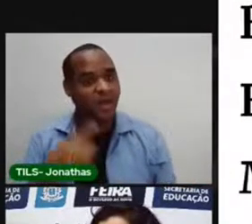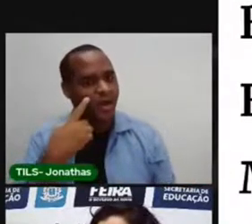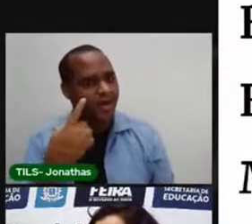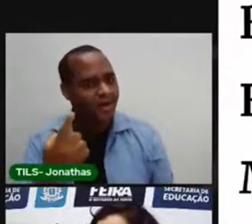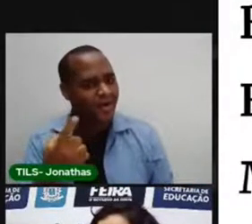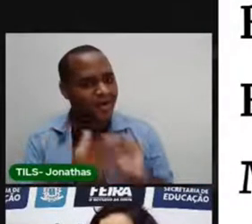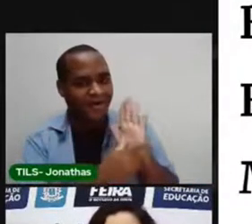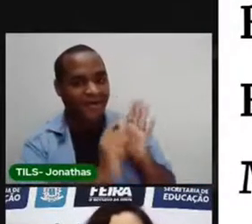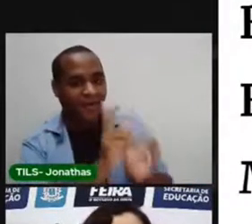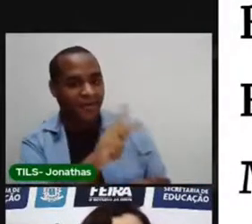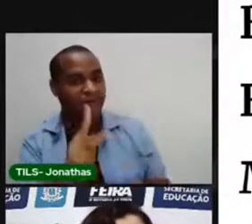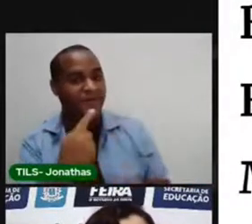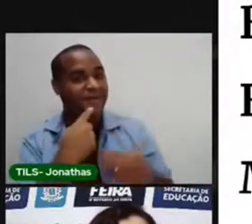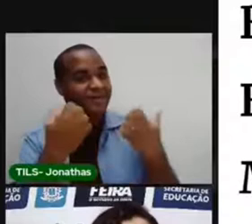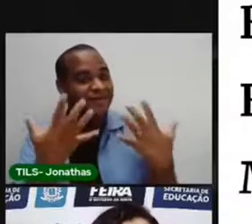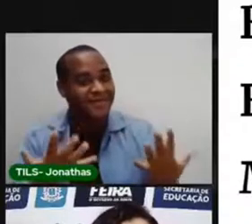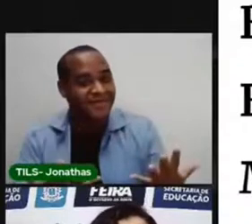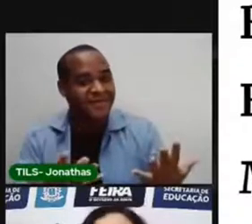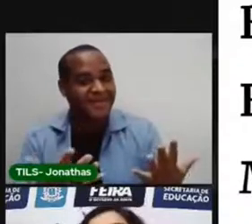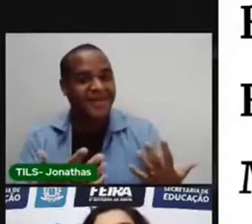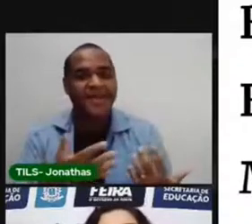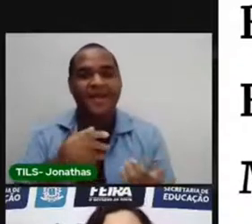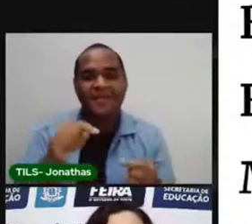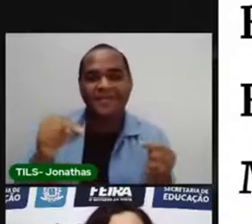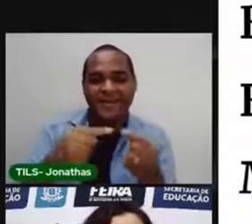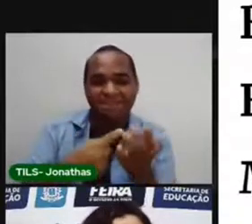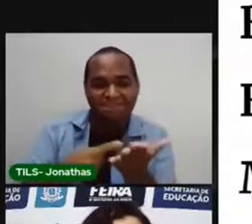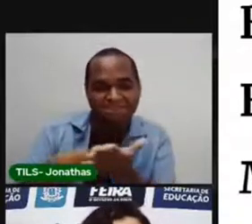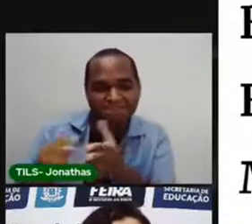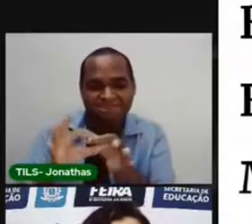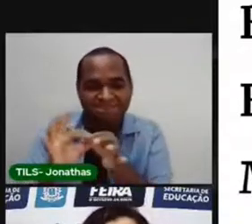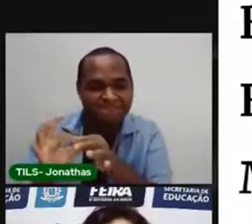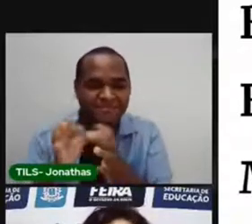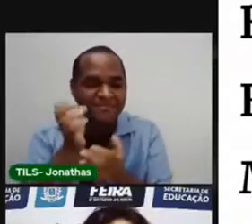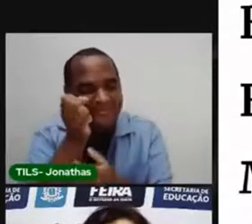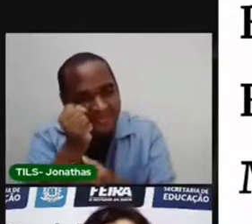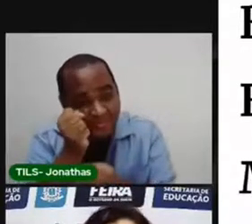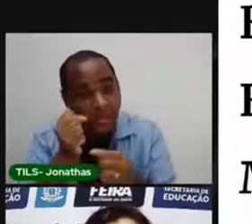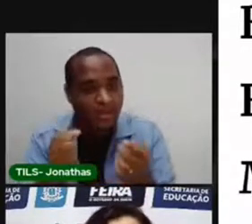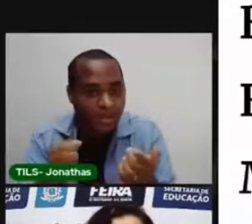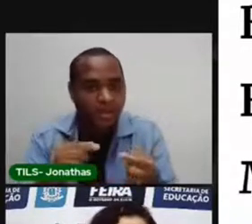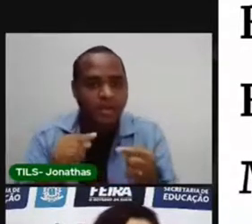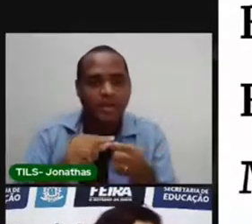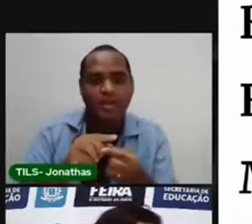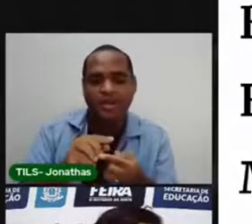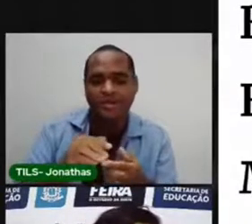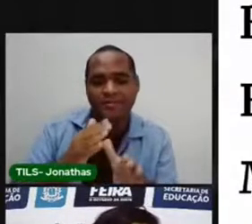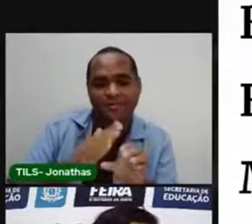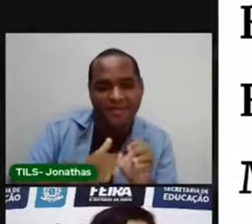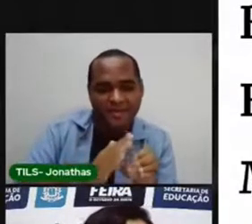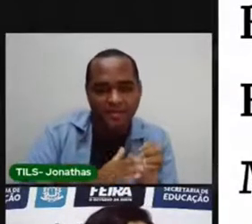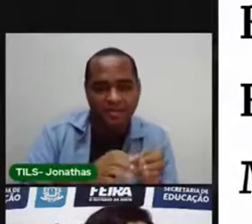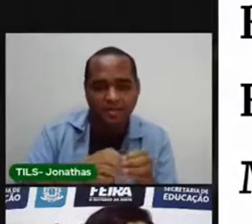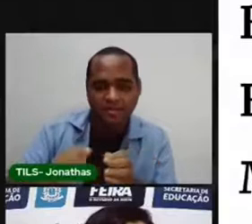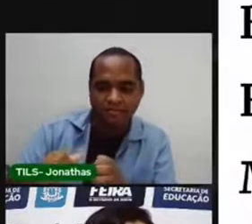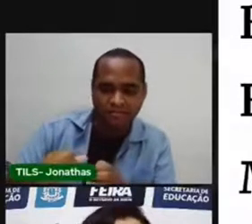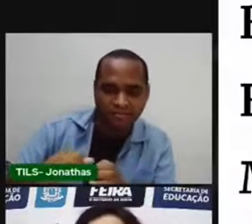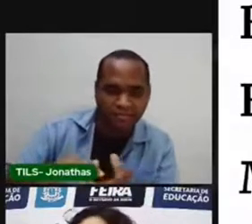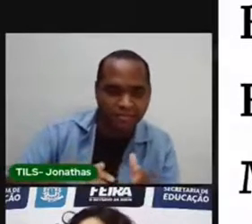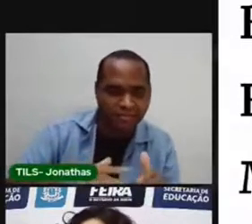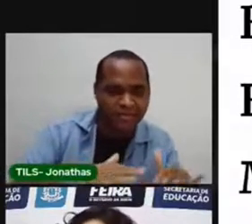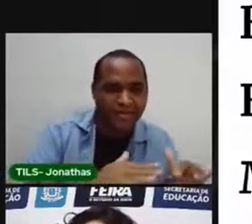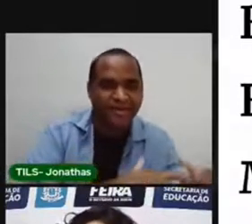Ah, aqui é para falar, a parlenda para dormir. Batatinha quando nasce, espalha rama no